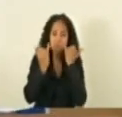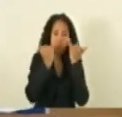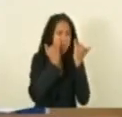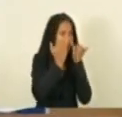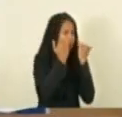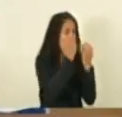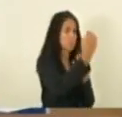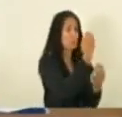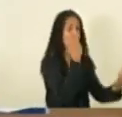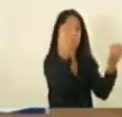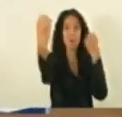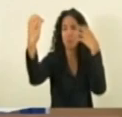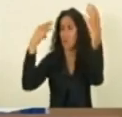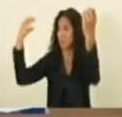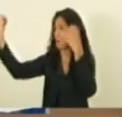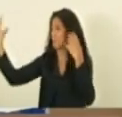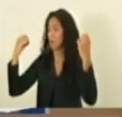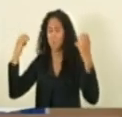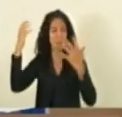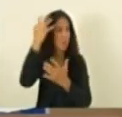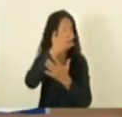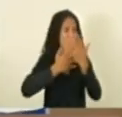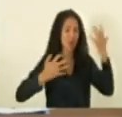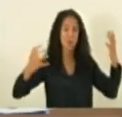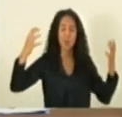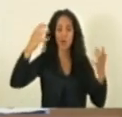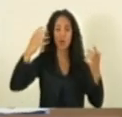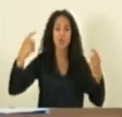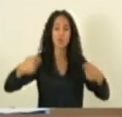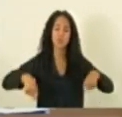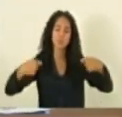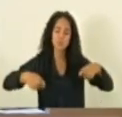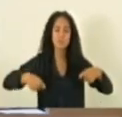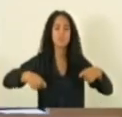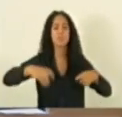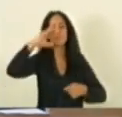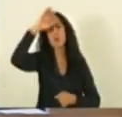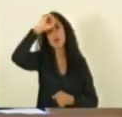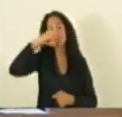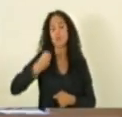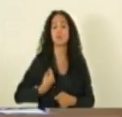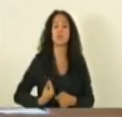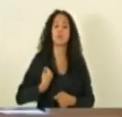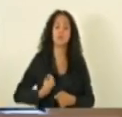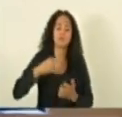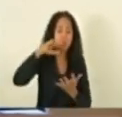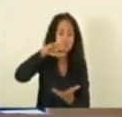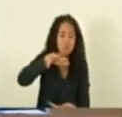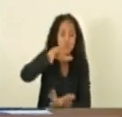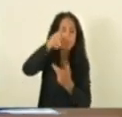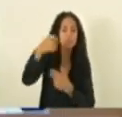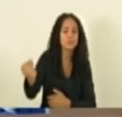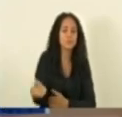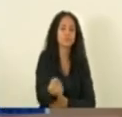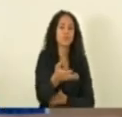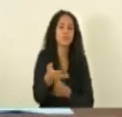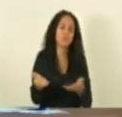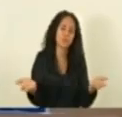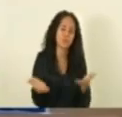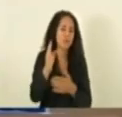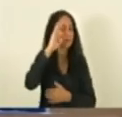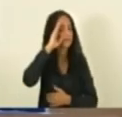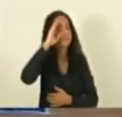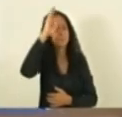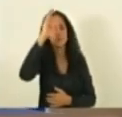tudo quanto é lado, e nós precisamos, de fato, aprender a viver nesse novo mundo, principalmente